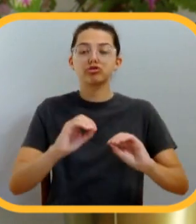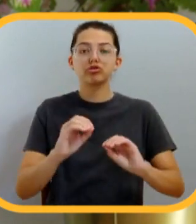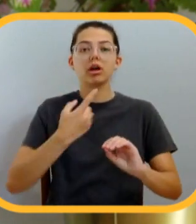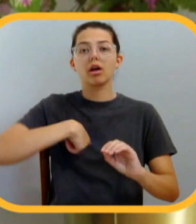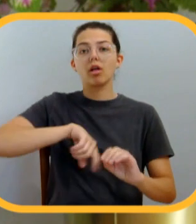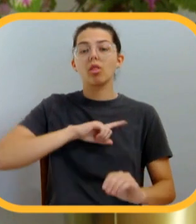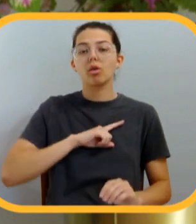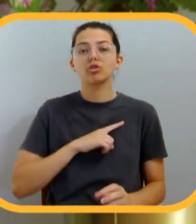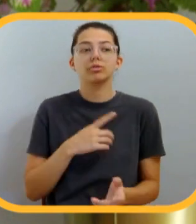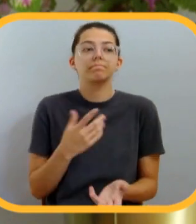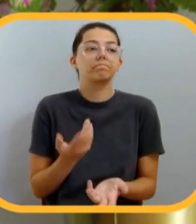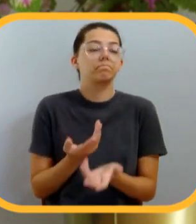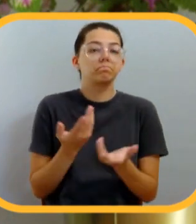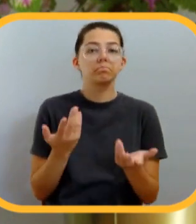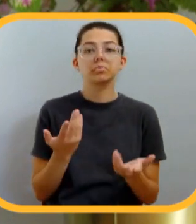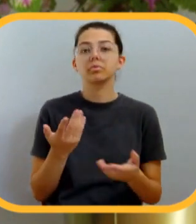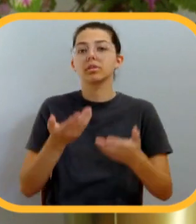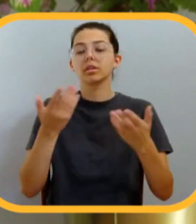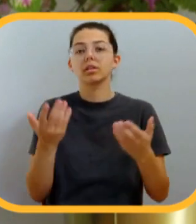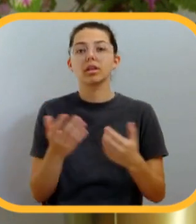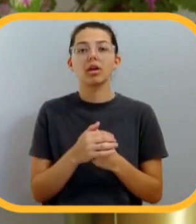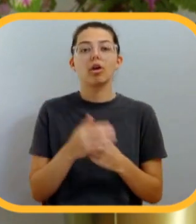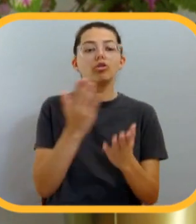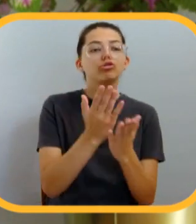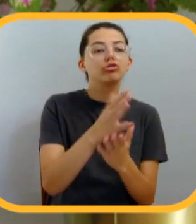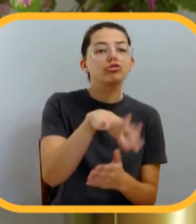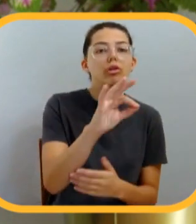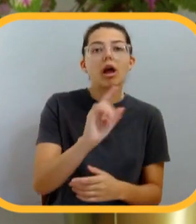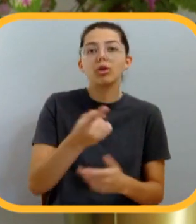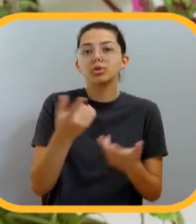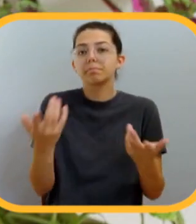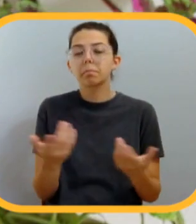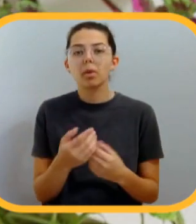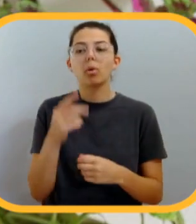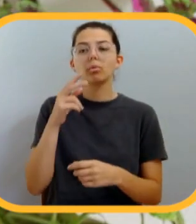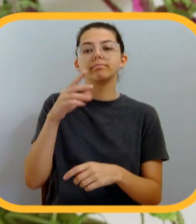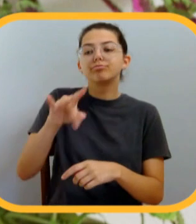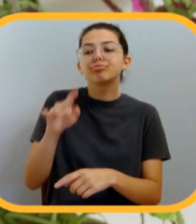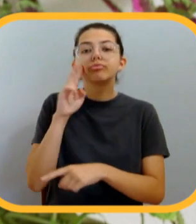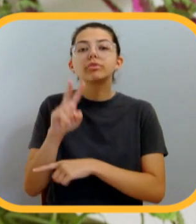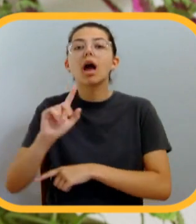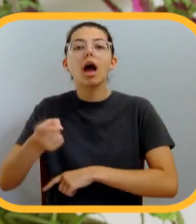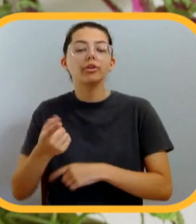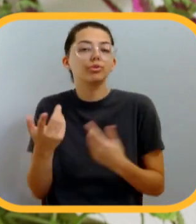poderíamos tomar sobre, sei lá, que escola escolher, que sítio visitar,